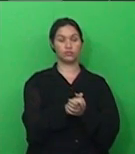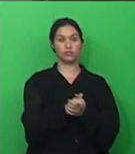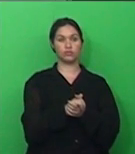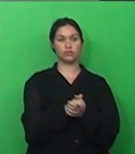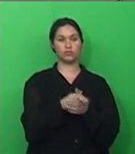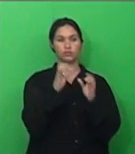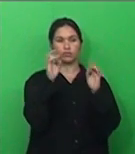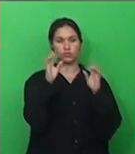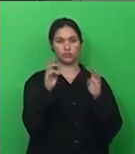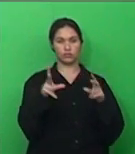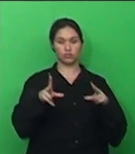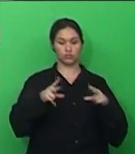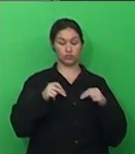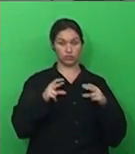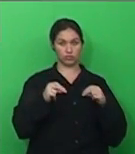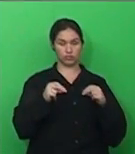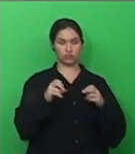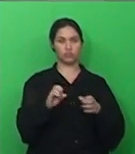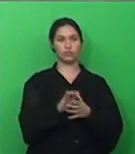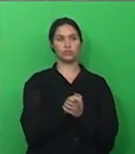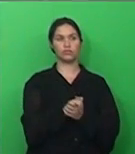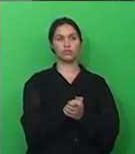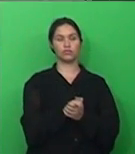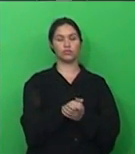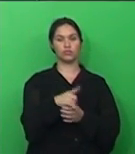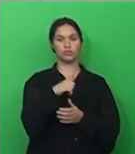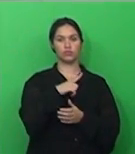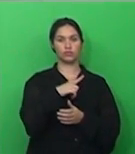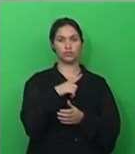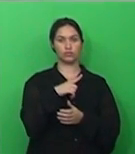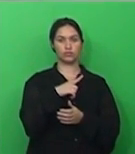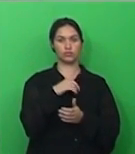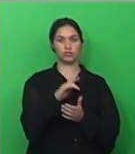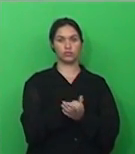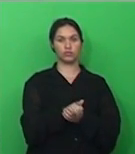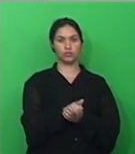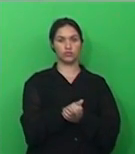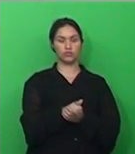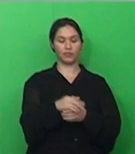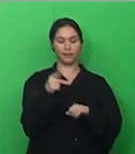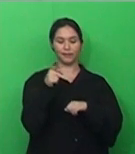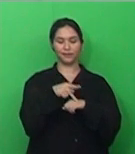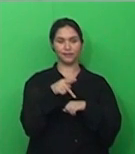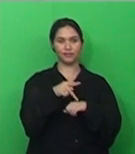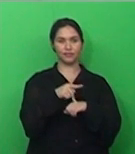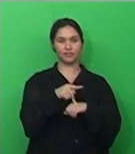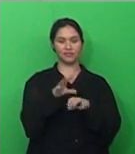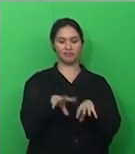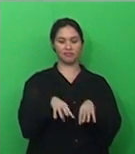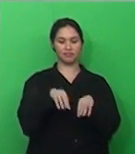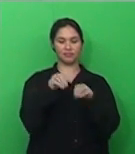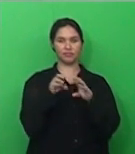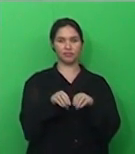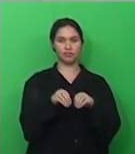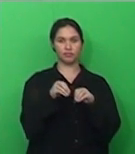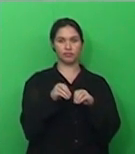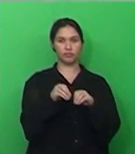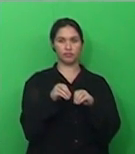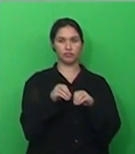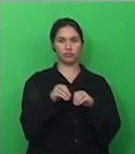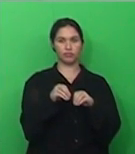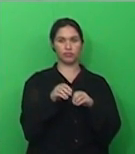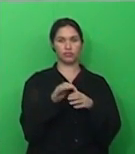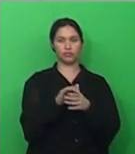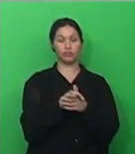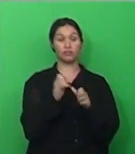onde os restos de materiais, o resto de concreto, areia, brita, quando são descarregados em cima da calçada, está entupindo